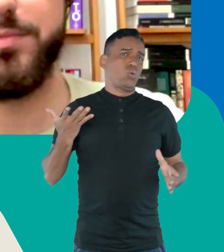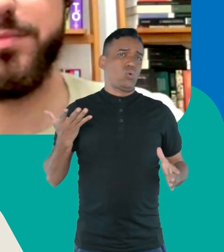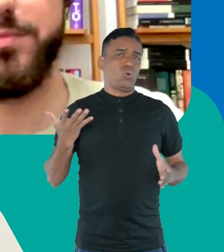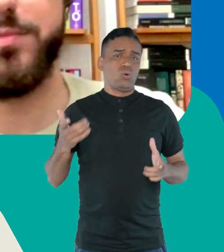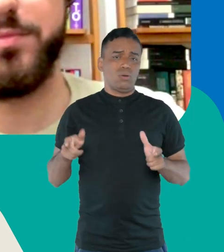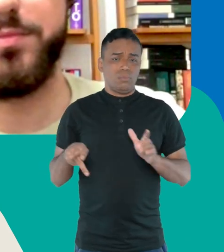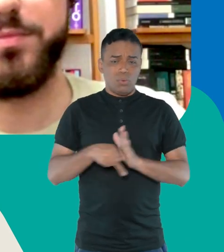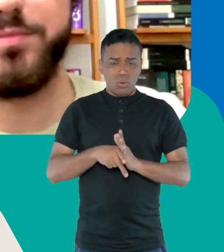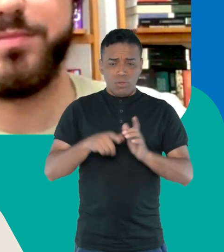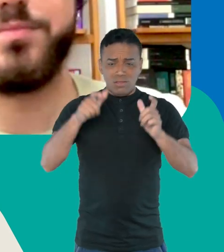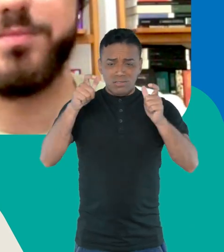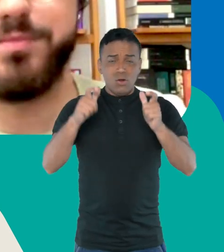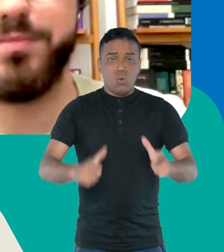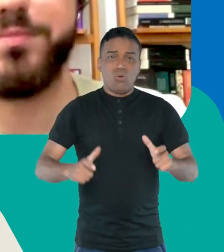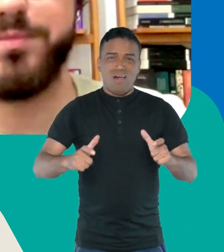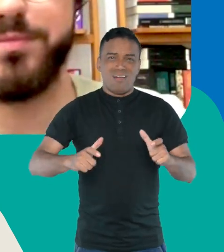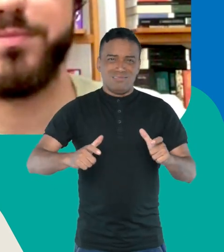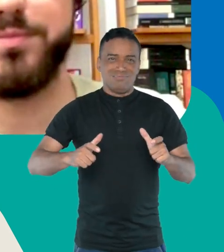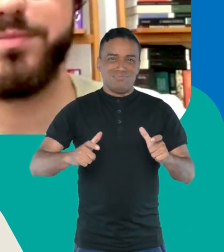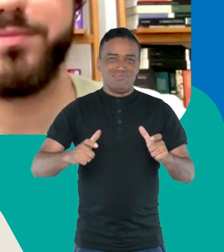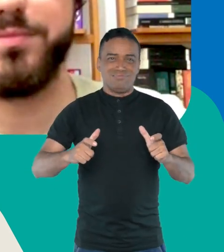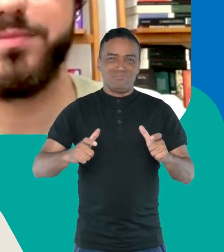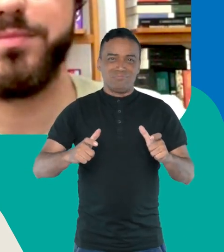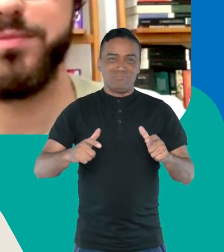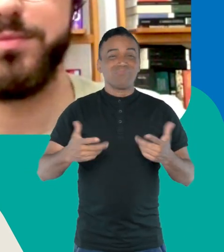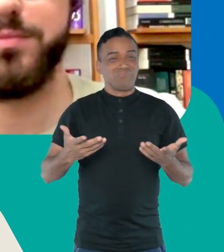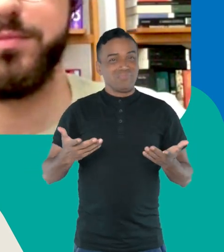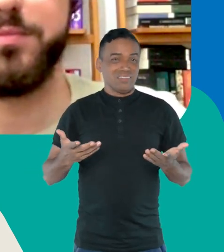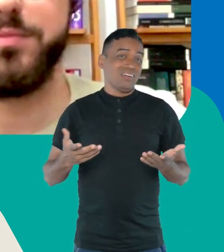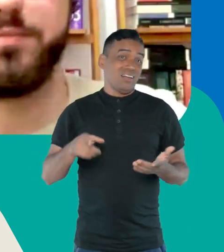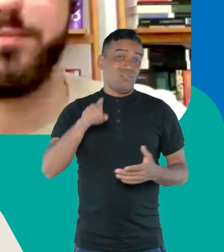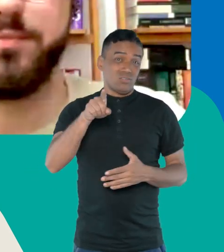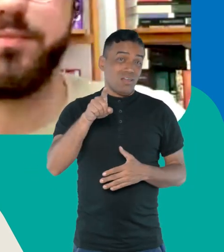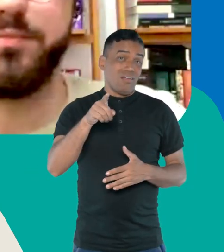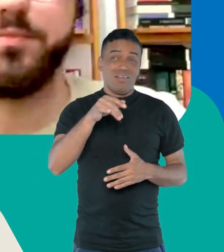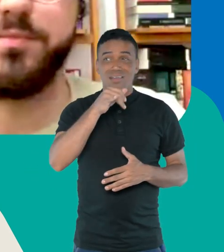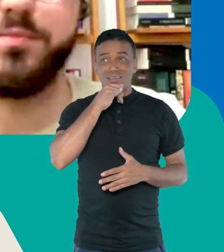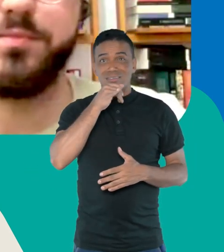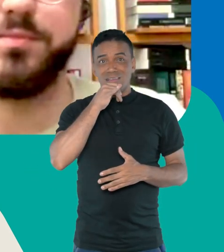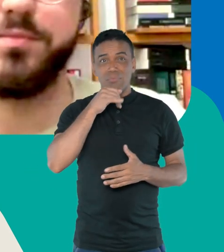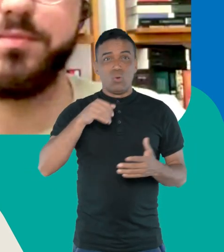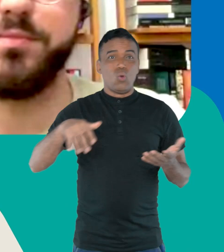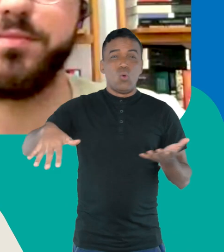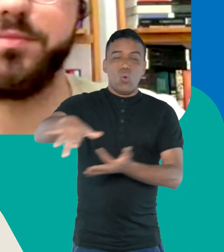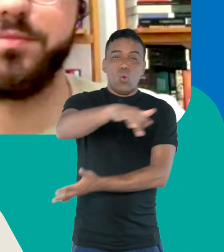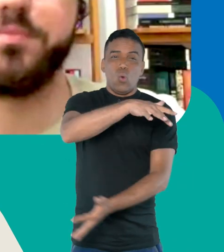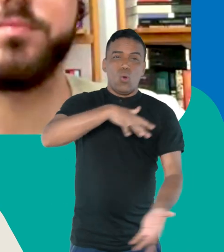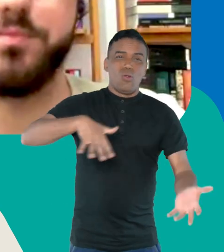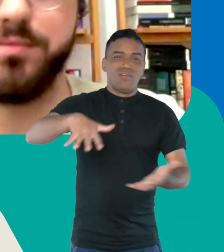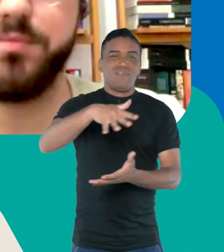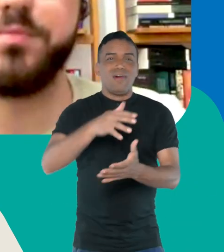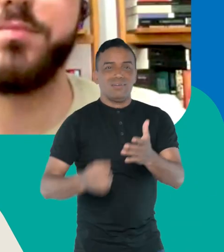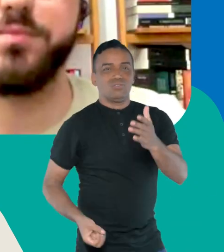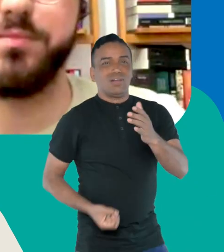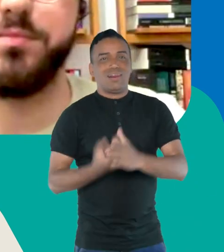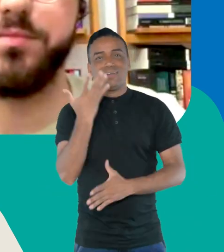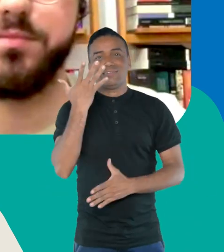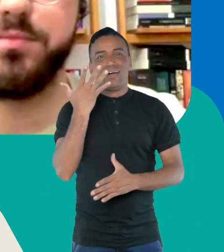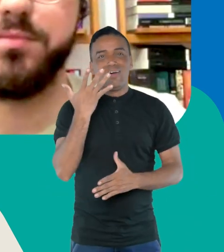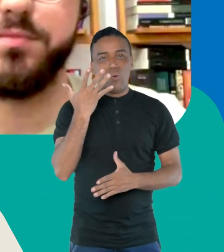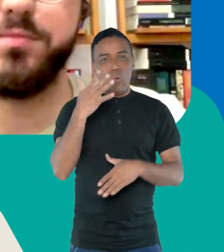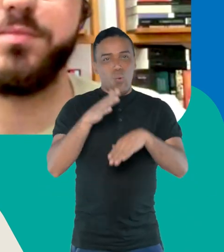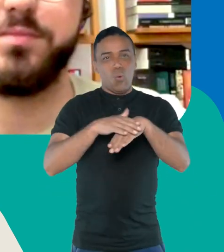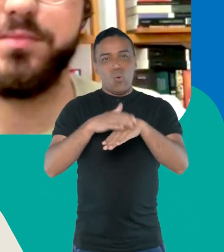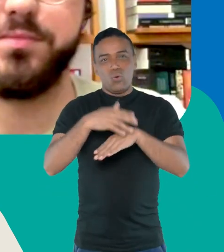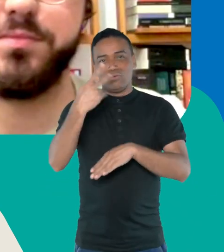desse lugar, né? Aqui, sem dúvida nenhuma, é você o universo da criação aqui. E quando